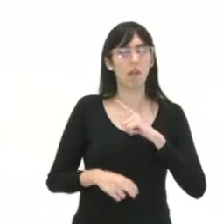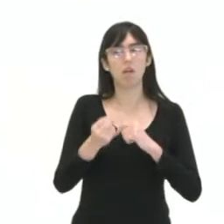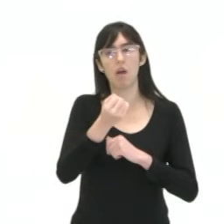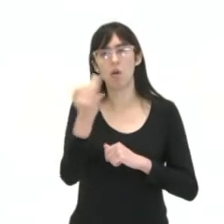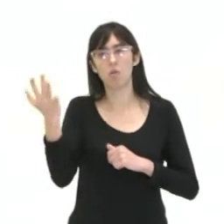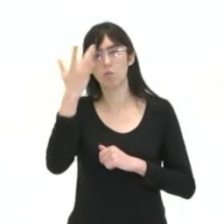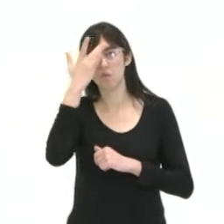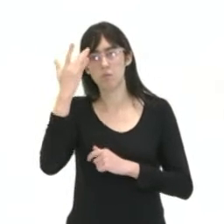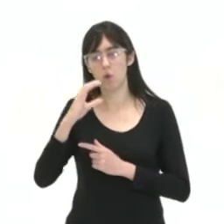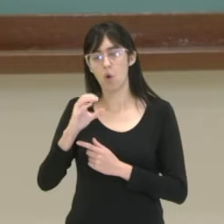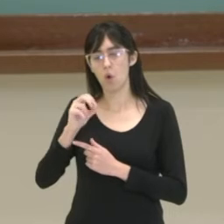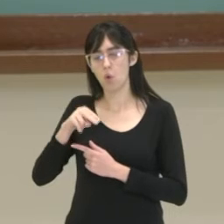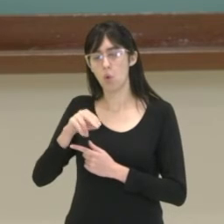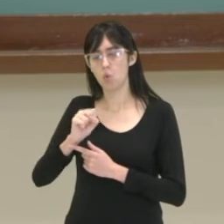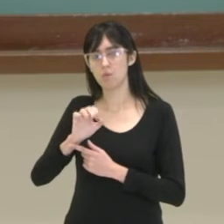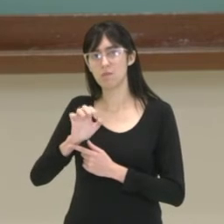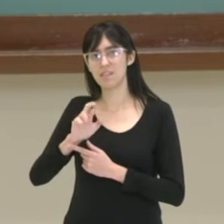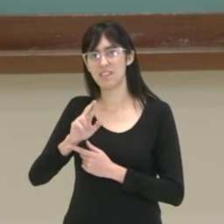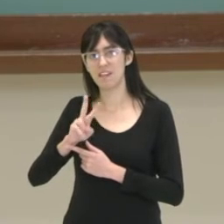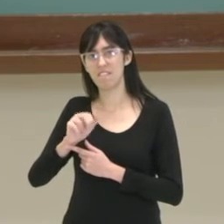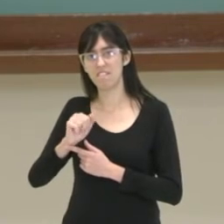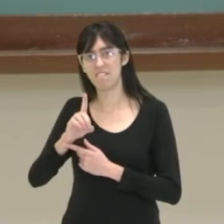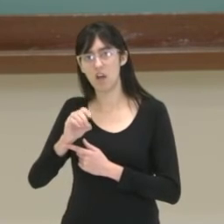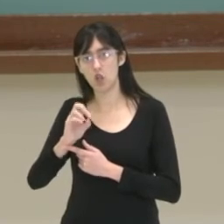conservadores e comunistas.